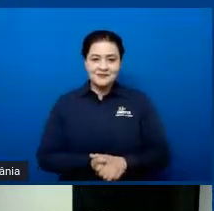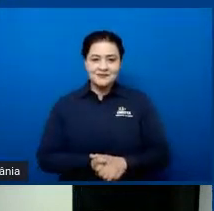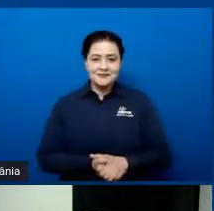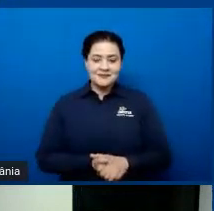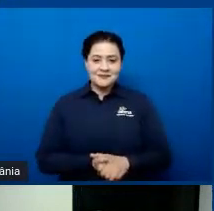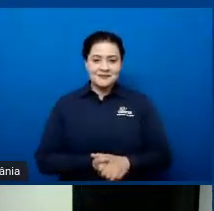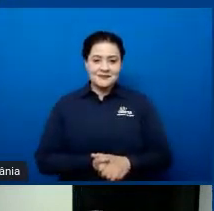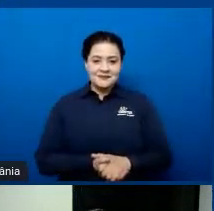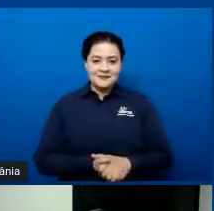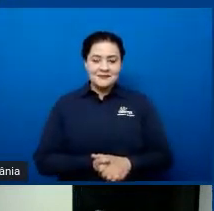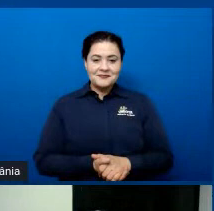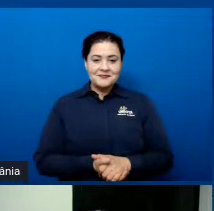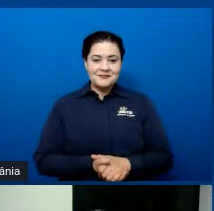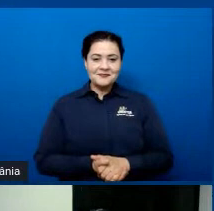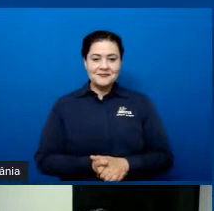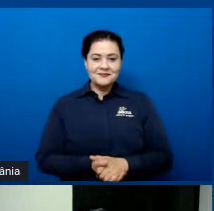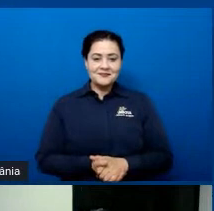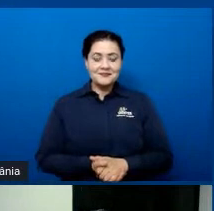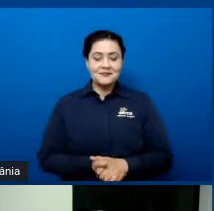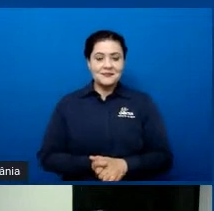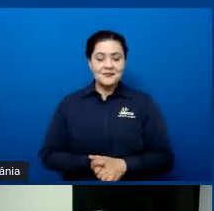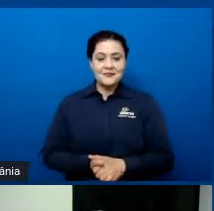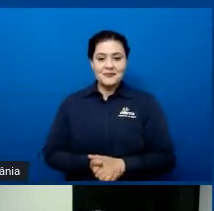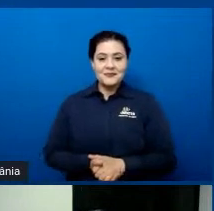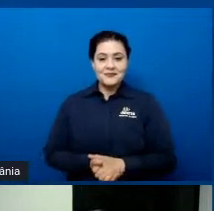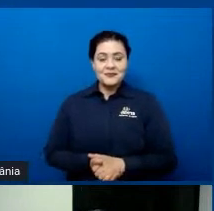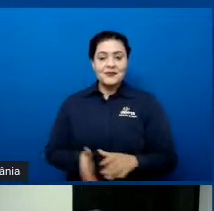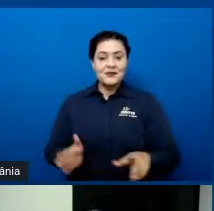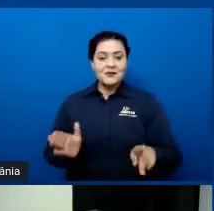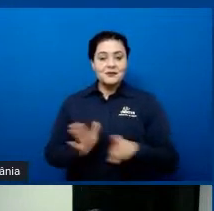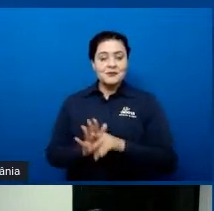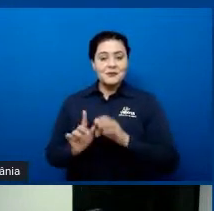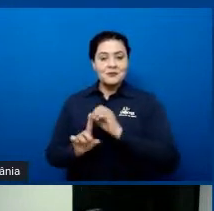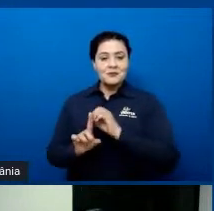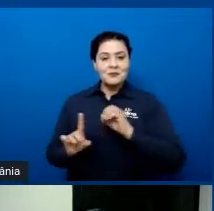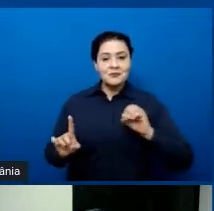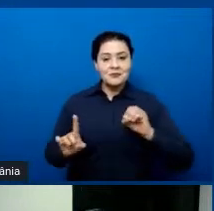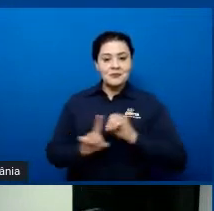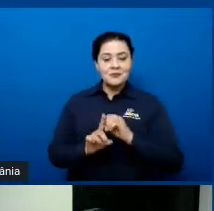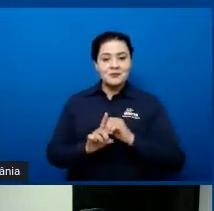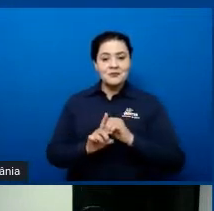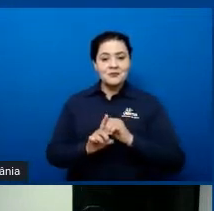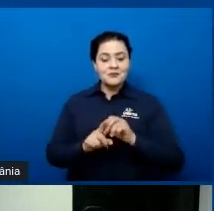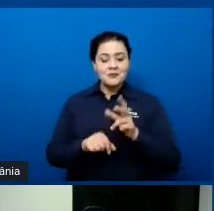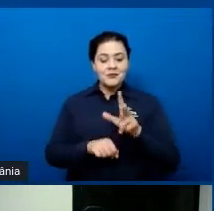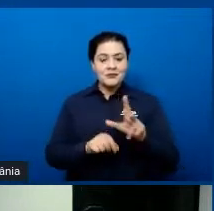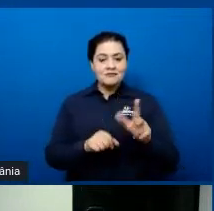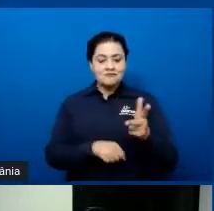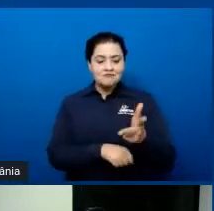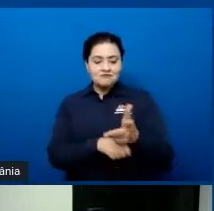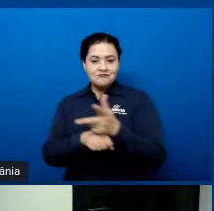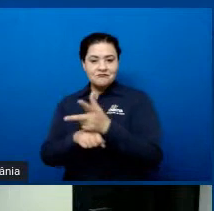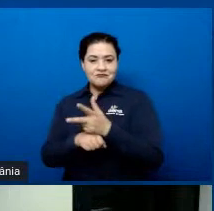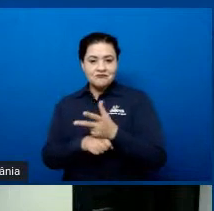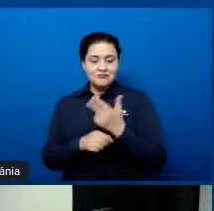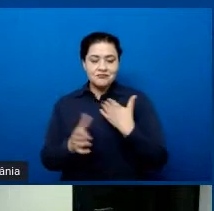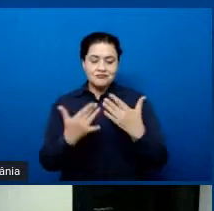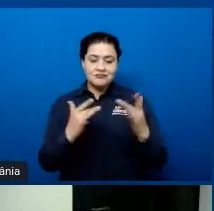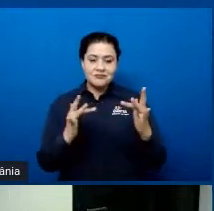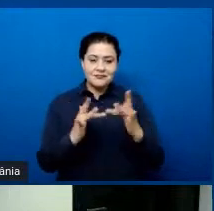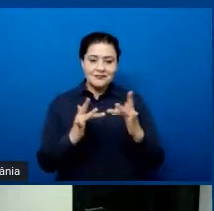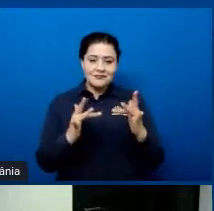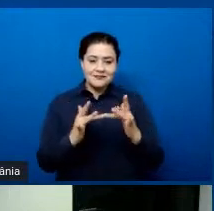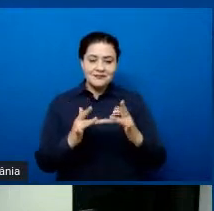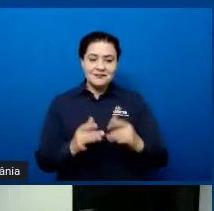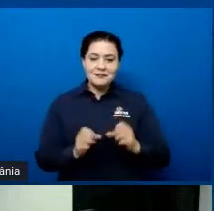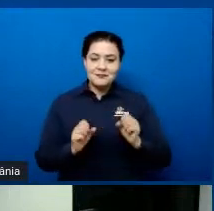Que legal. E o legal é que o próprio Google na tela ele consegue gravar para você a interação que você está tendo.